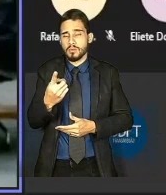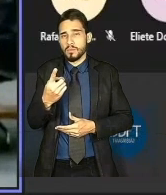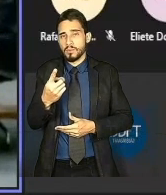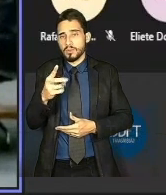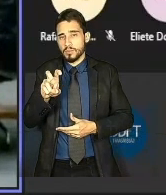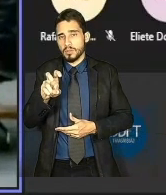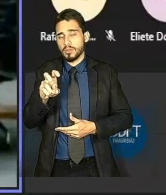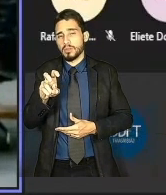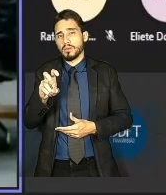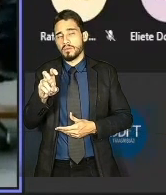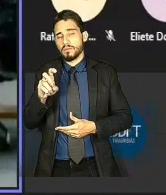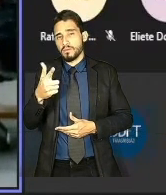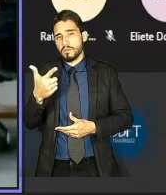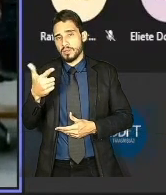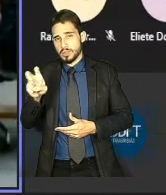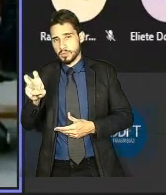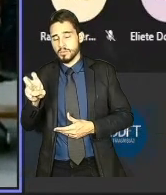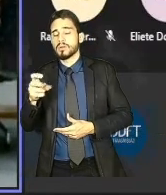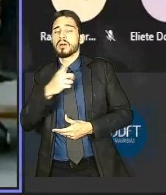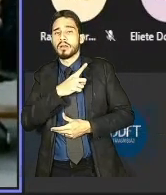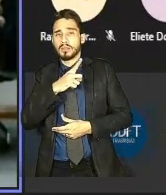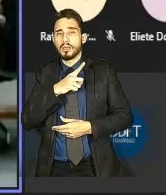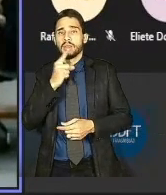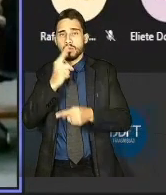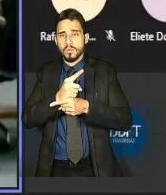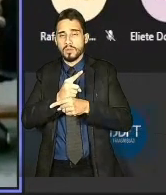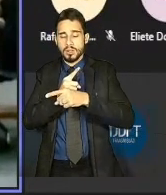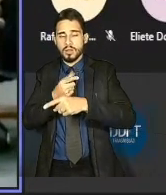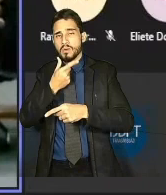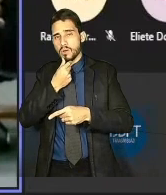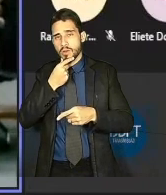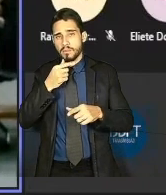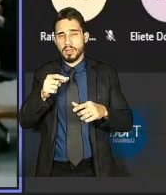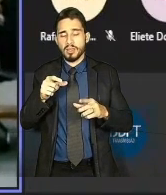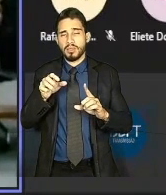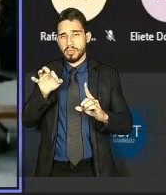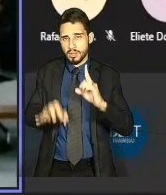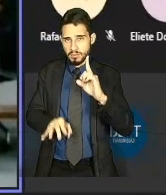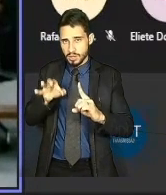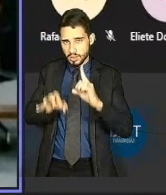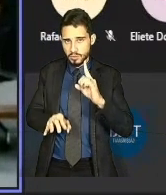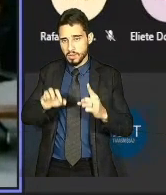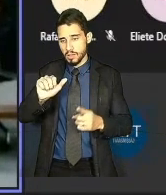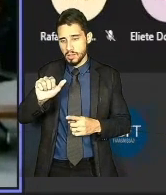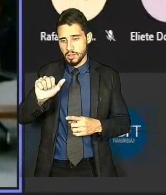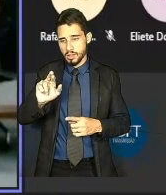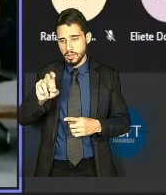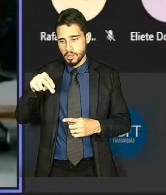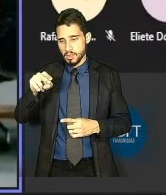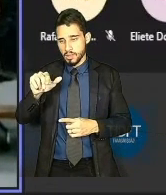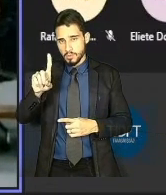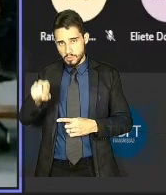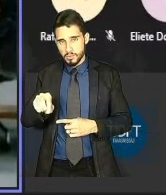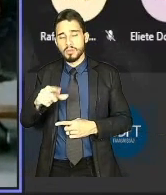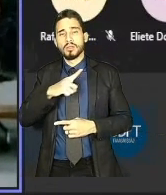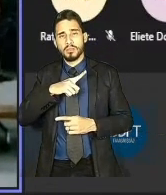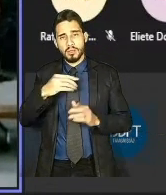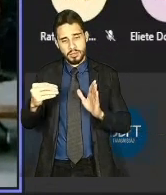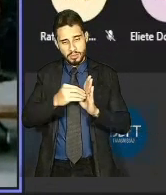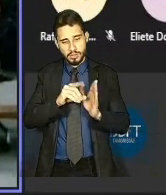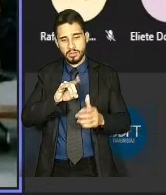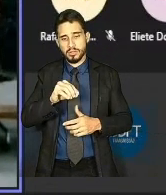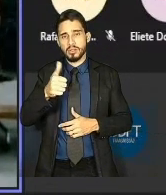71.51.25, de 37 de 2020, da lavra do eminente desembargador Arnaldo Camanha, que infelizmente se encontra